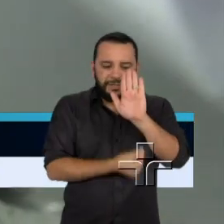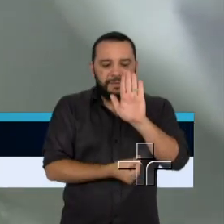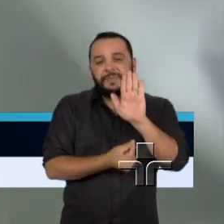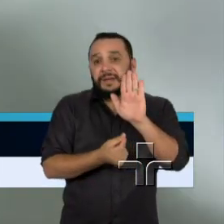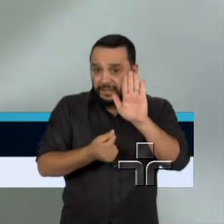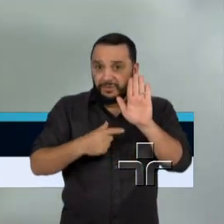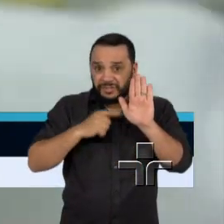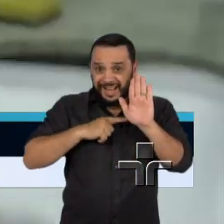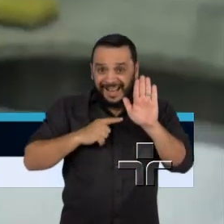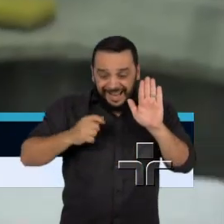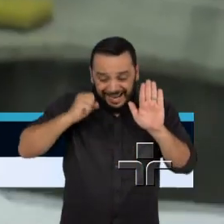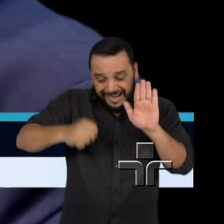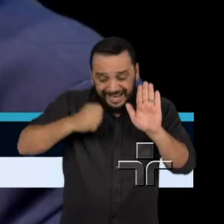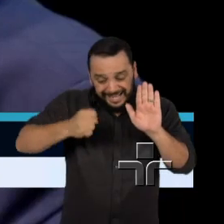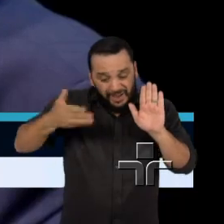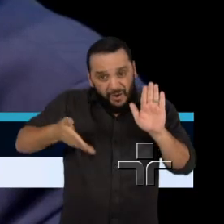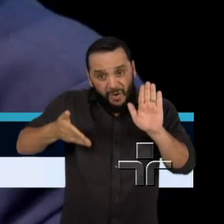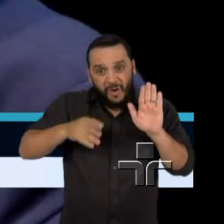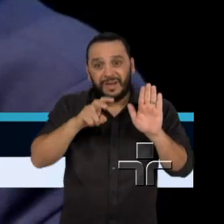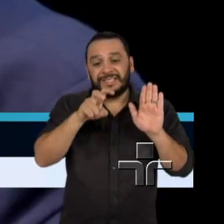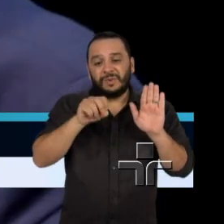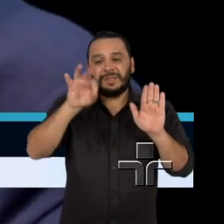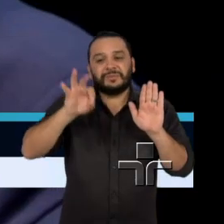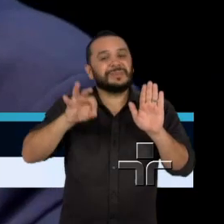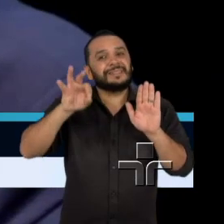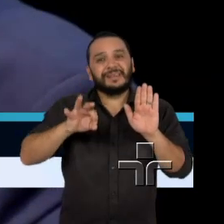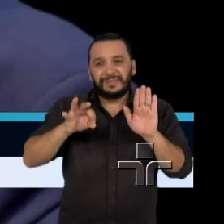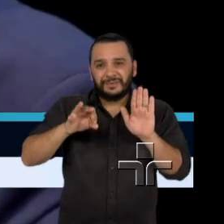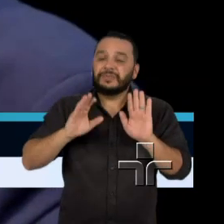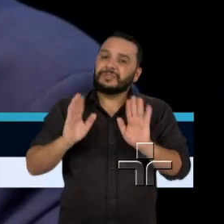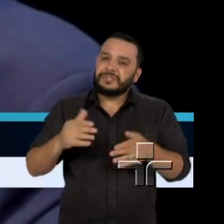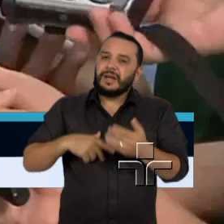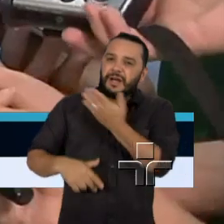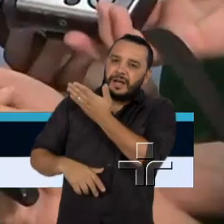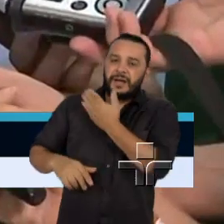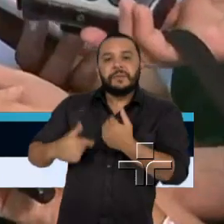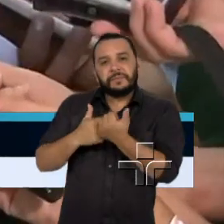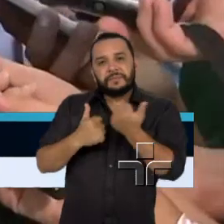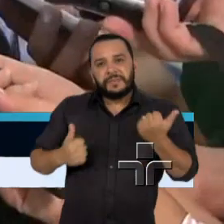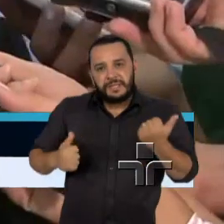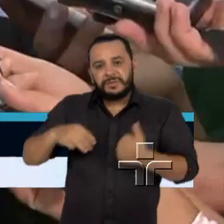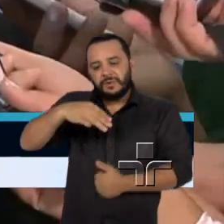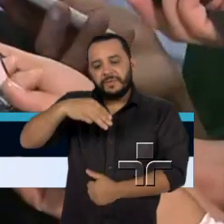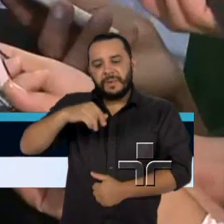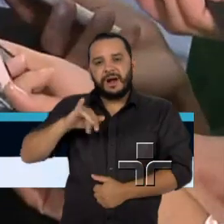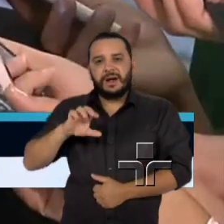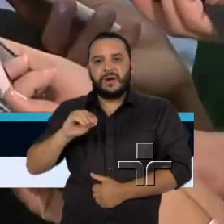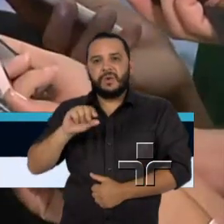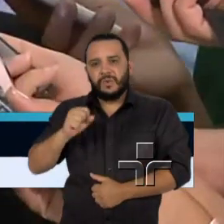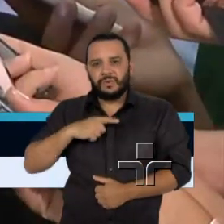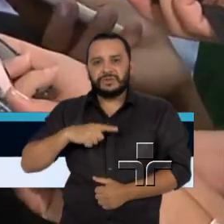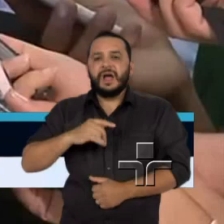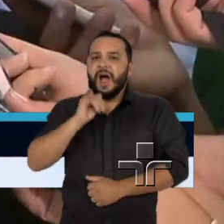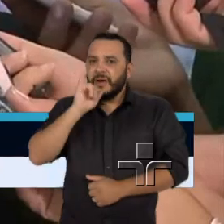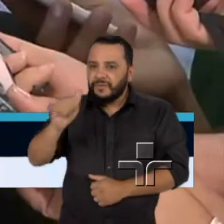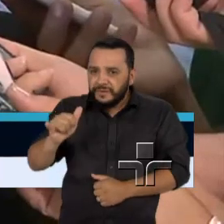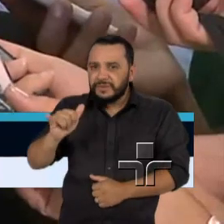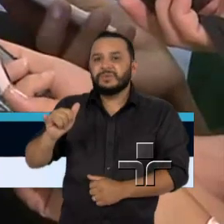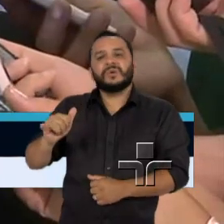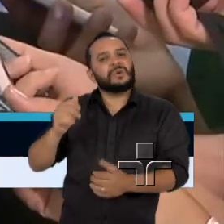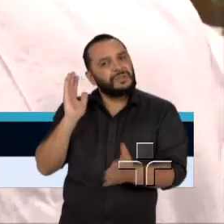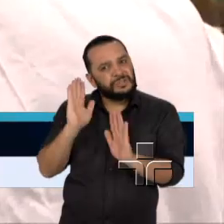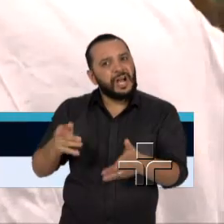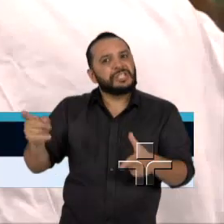metade do orçamento de 2012. O ministro da Ciência e Tecnologia, Marcos Pontes, se pronunciou publicamente várias vezes sobre o saldo vermelho